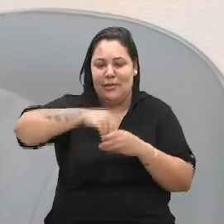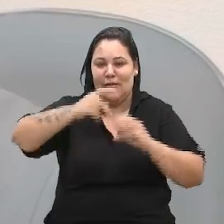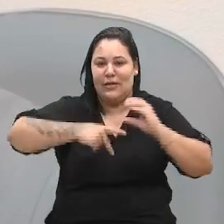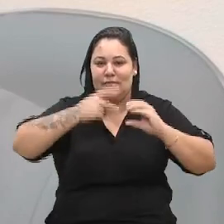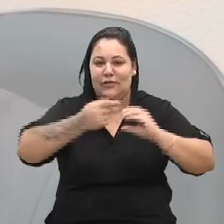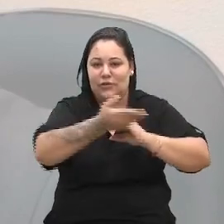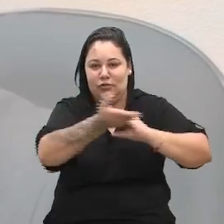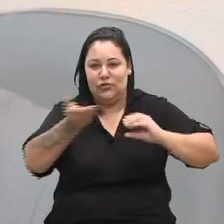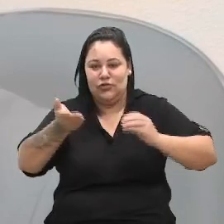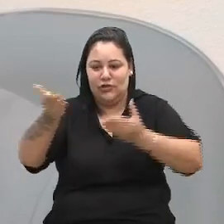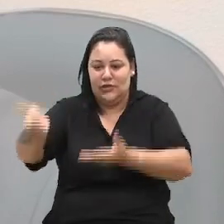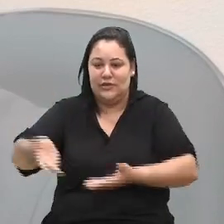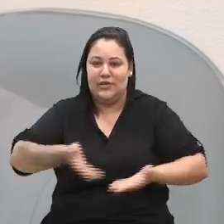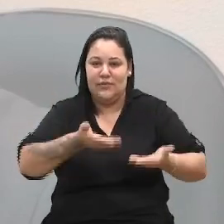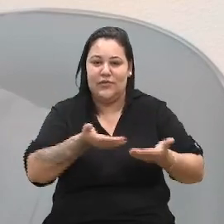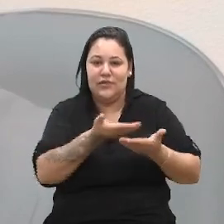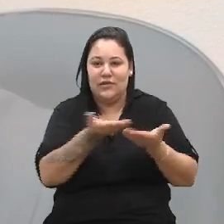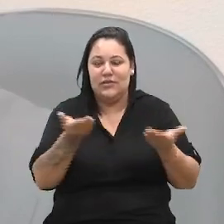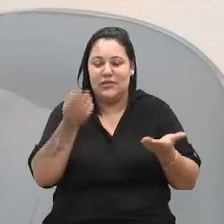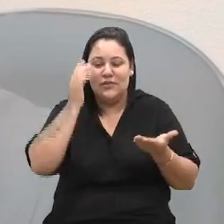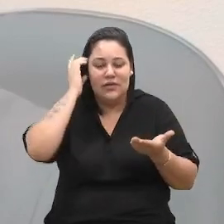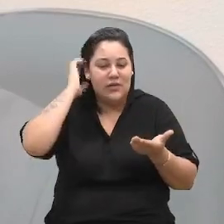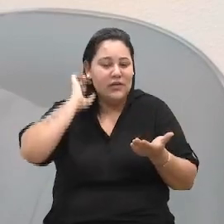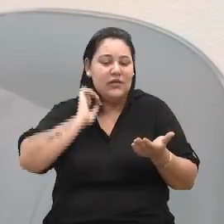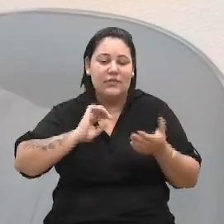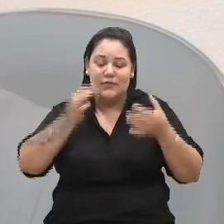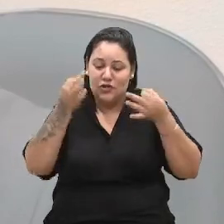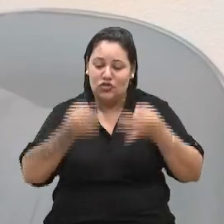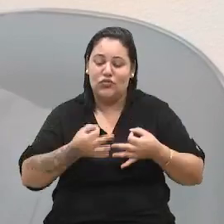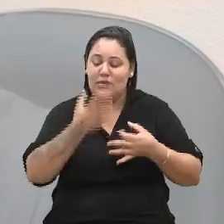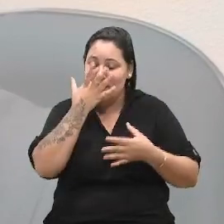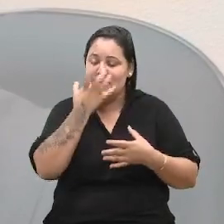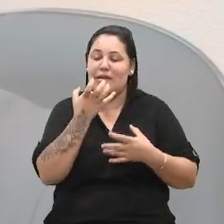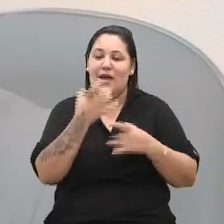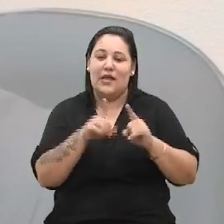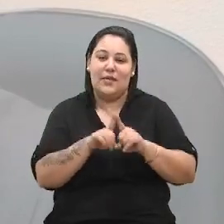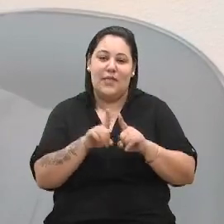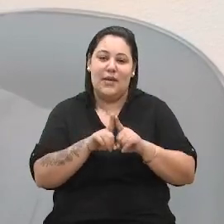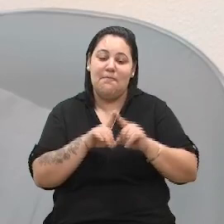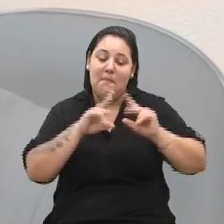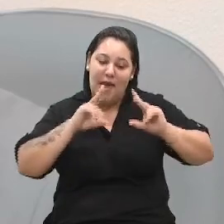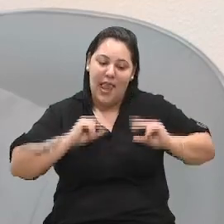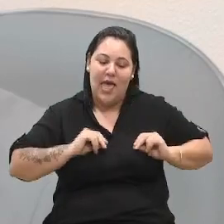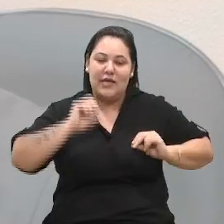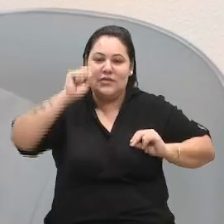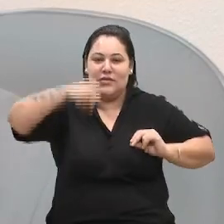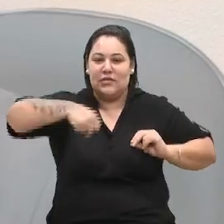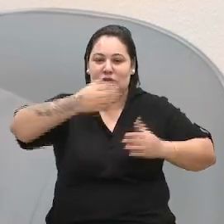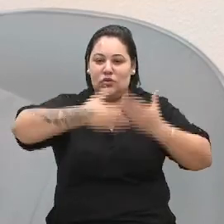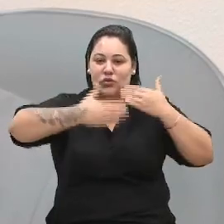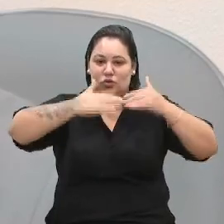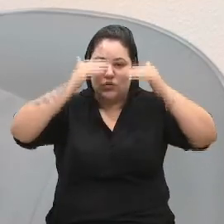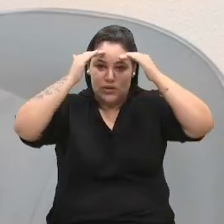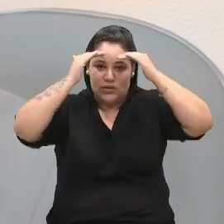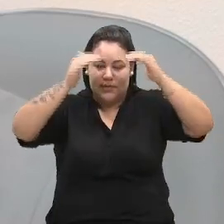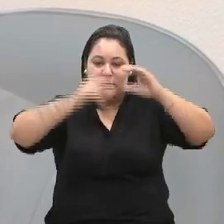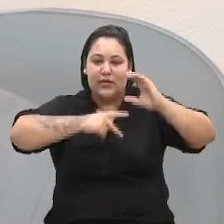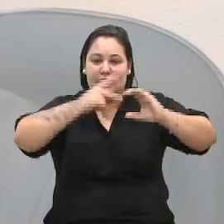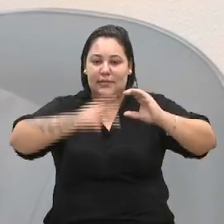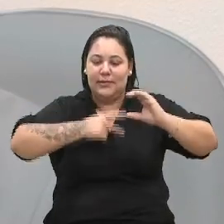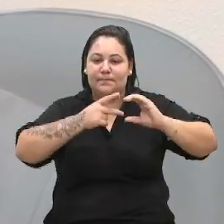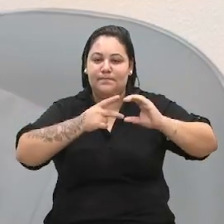numa causa extremamente justa, importante, séria, e que merece, sim, todo o respeito da Câmara, mas